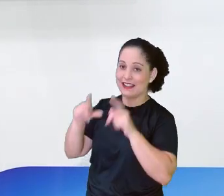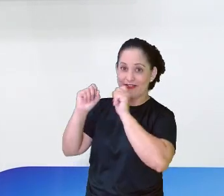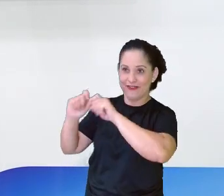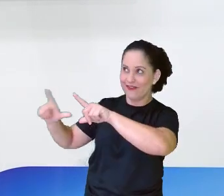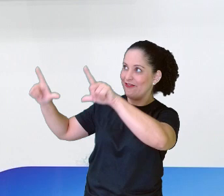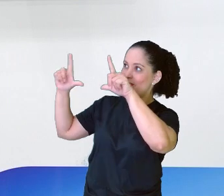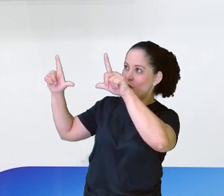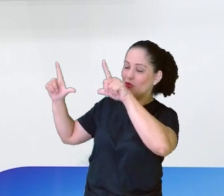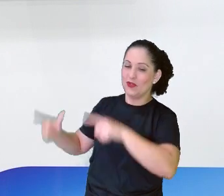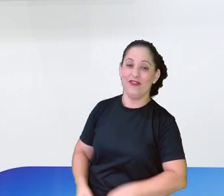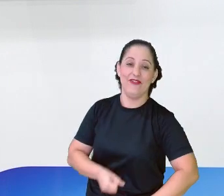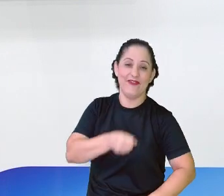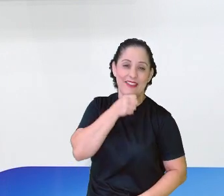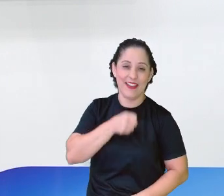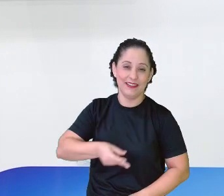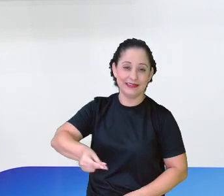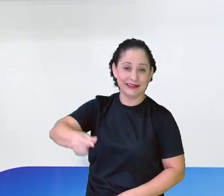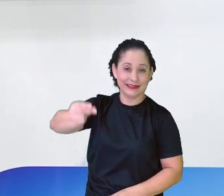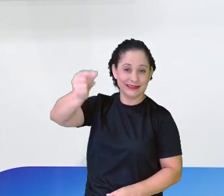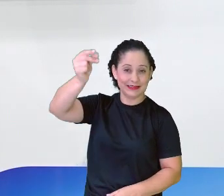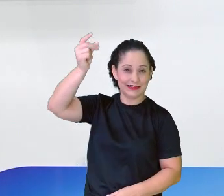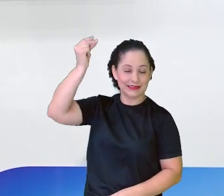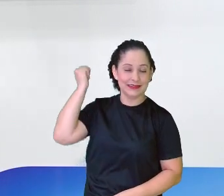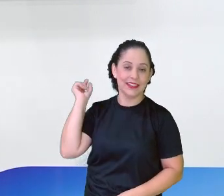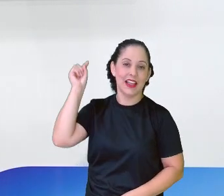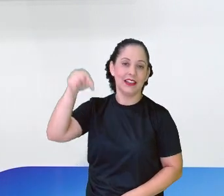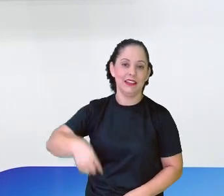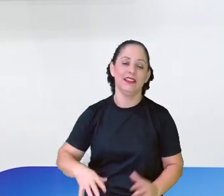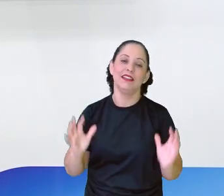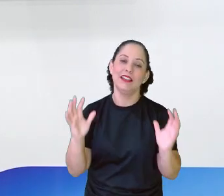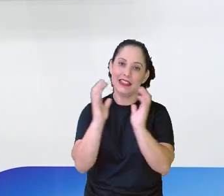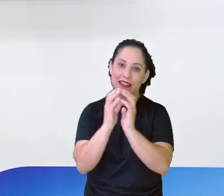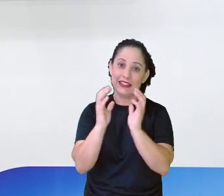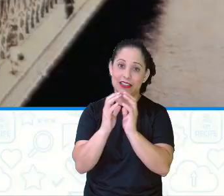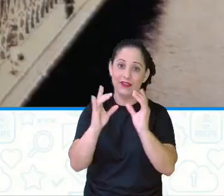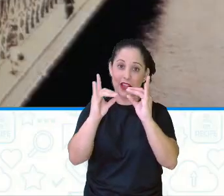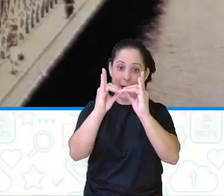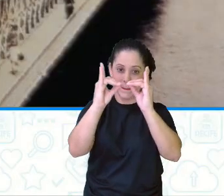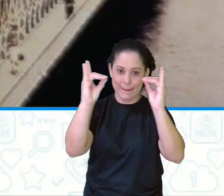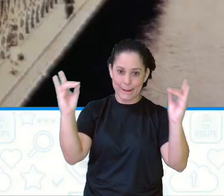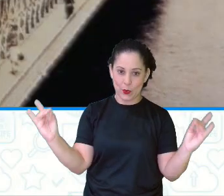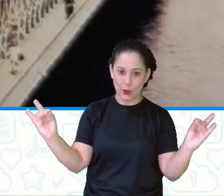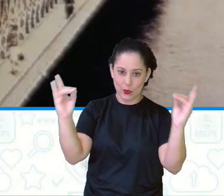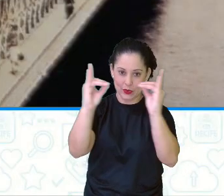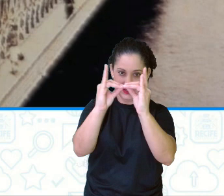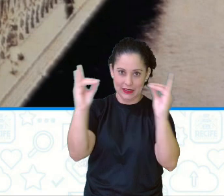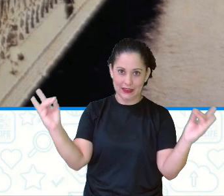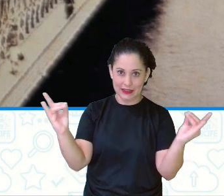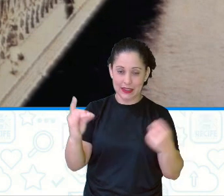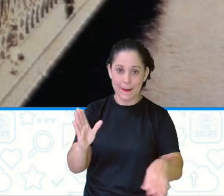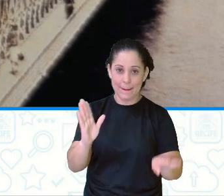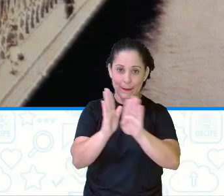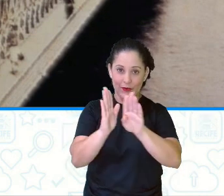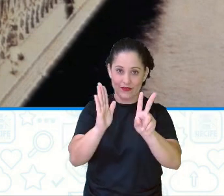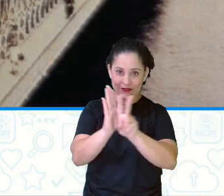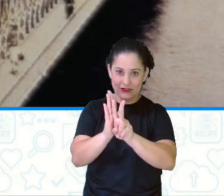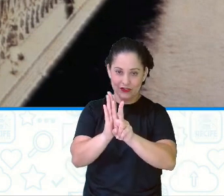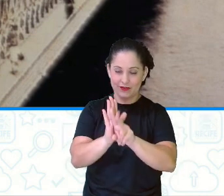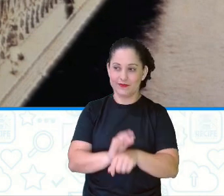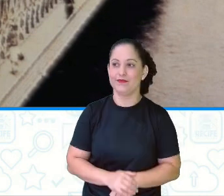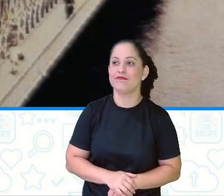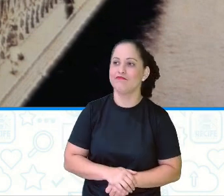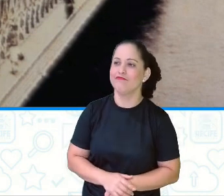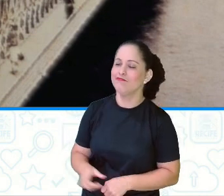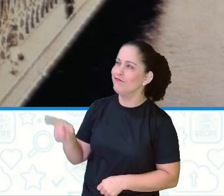antiga, daqui do Recife, que fica aqui a Ponte da Boa Vista. Vocês podem observar que tem uma coisa estranha aqui